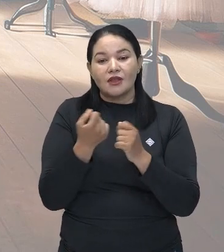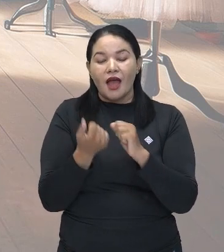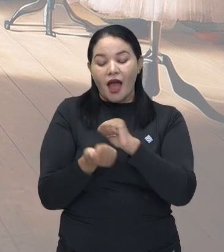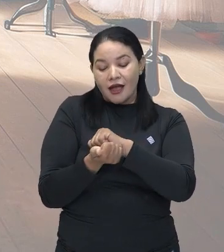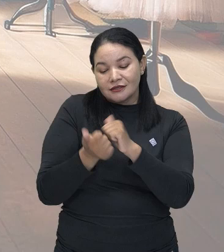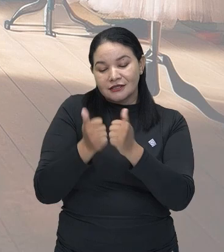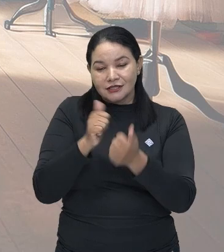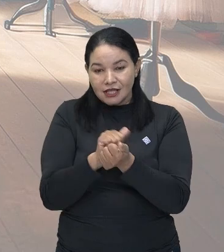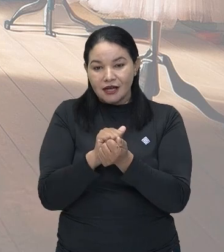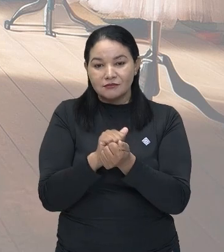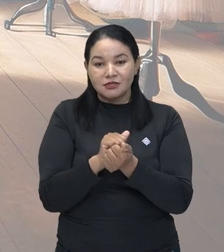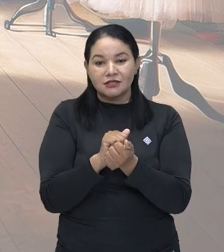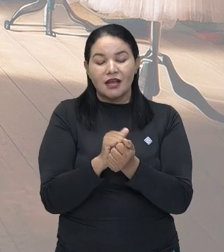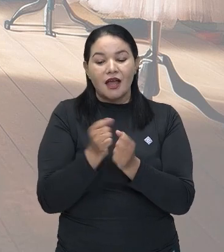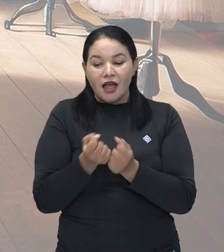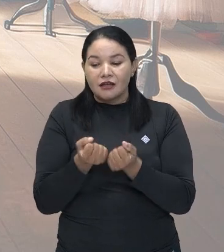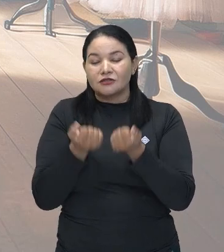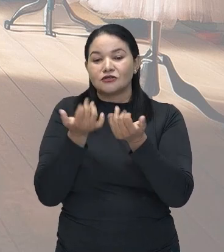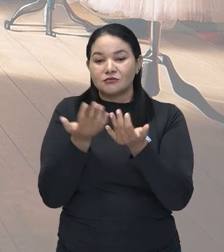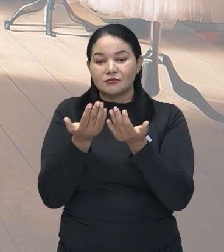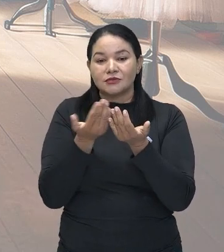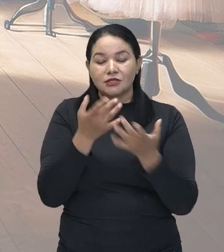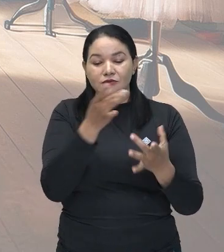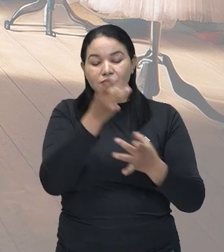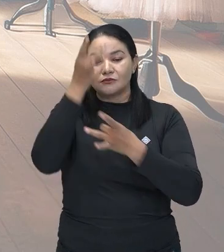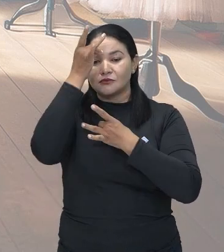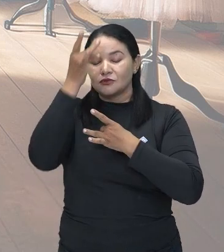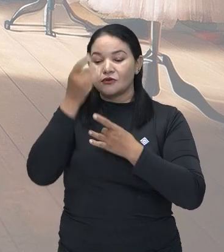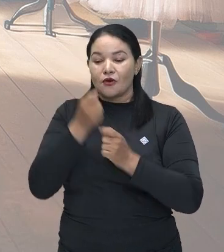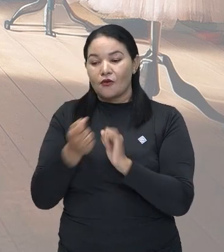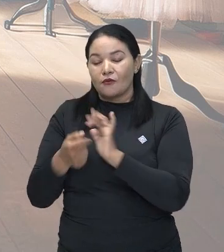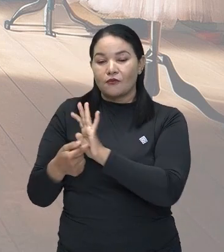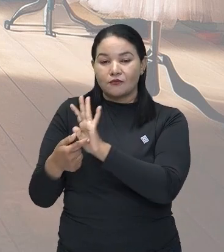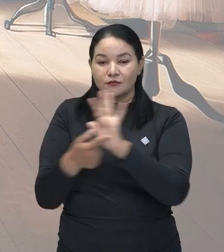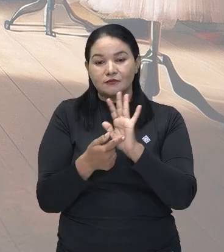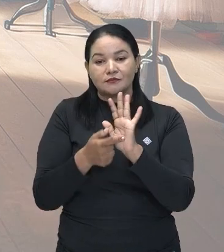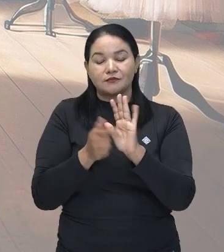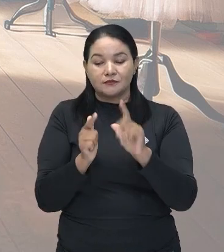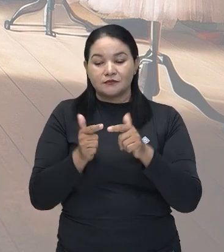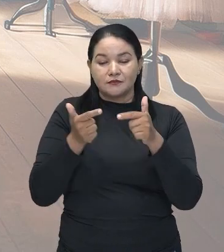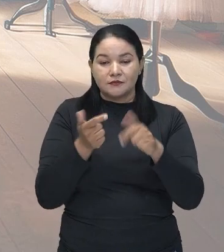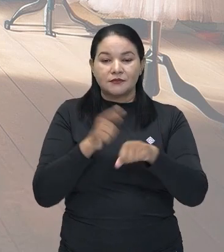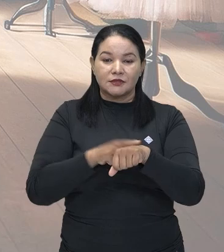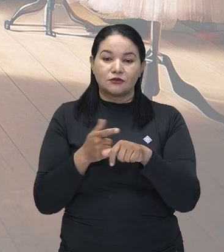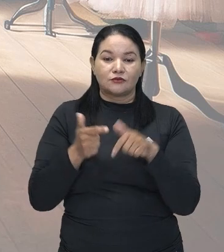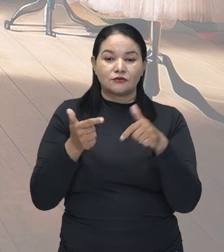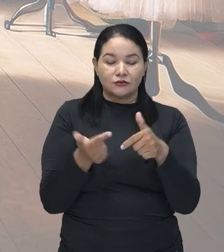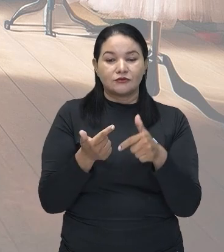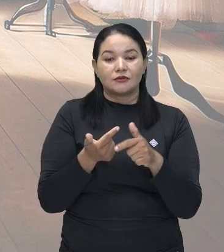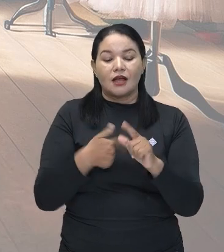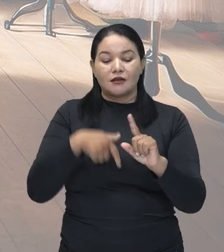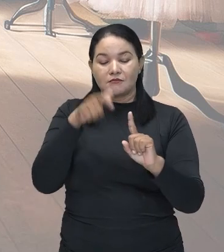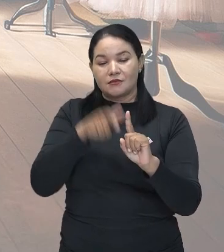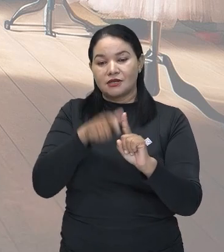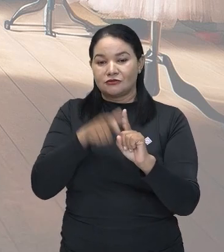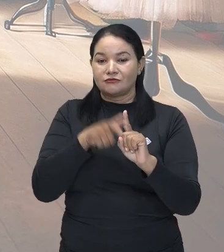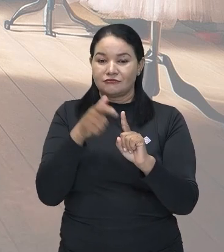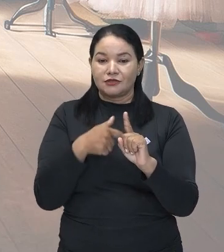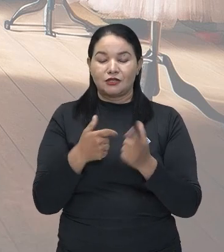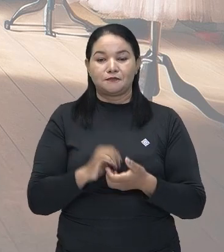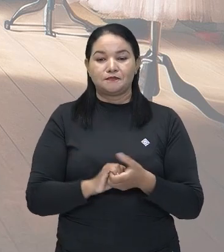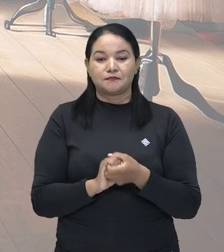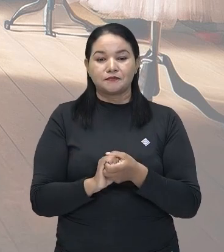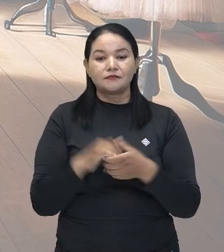transferir, né, para o público essa imagem cada vez mais fidedigna do personagem que está sendo representado. Então, assim como